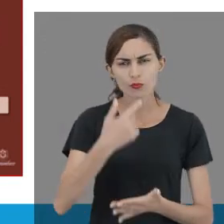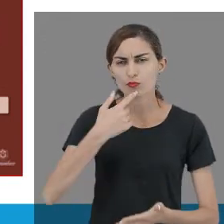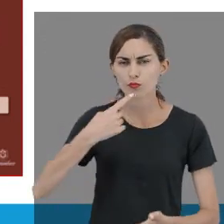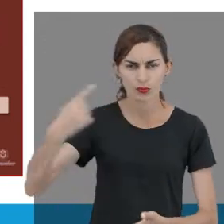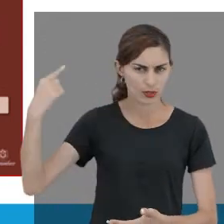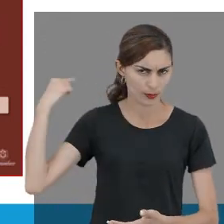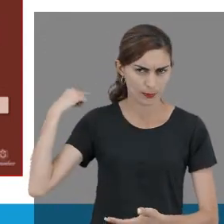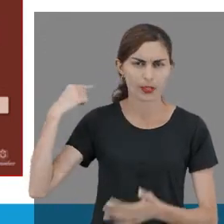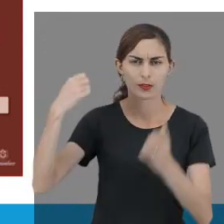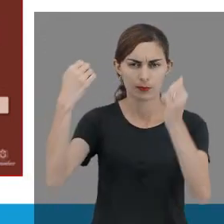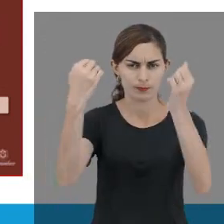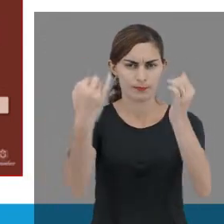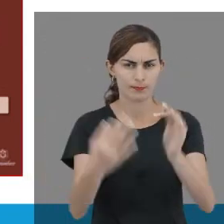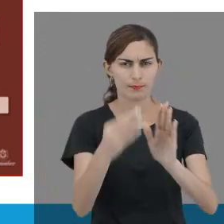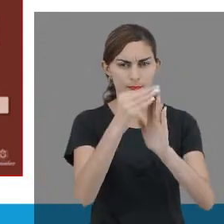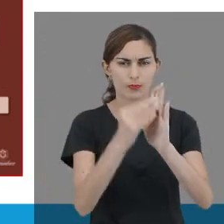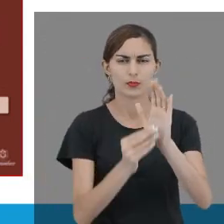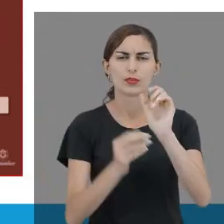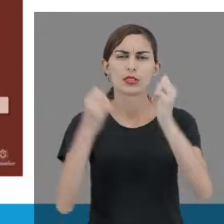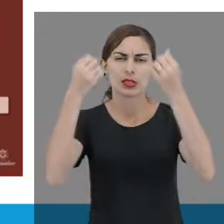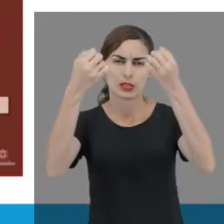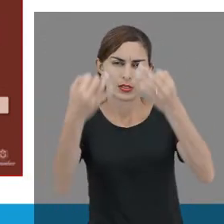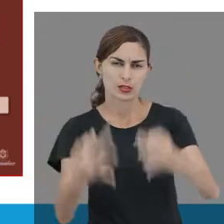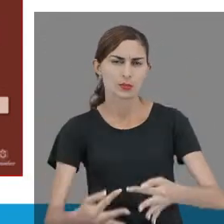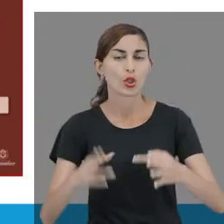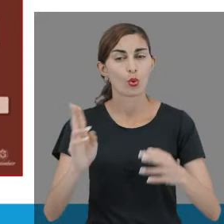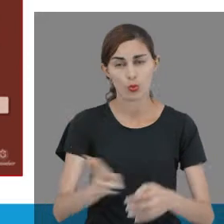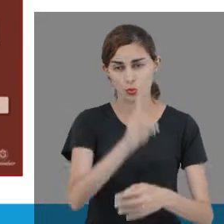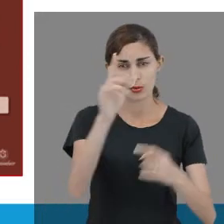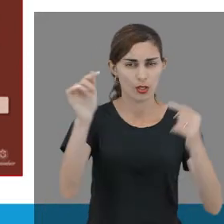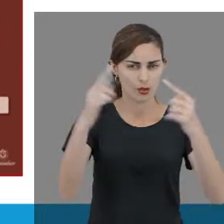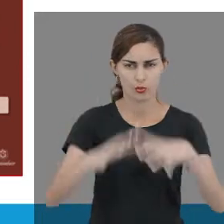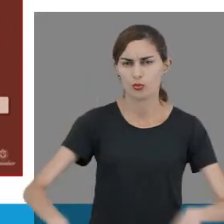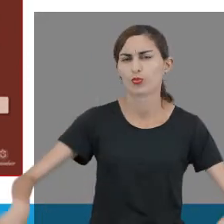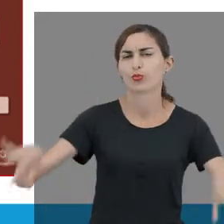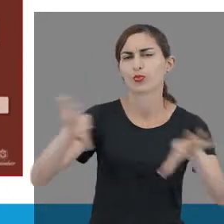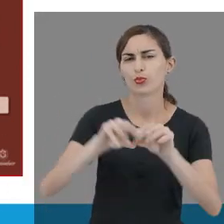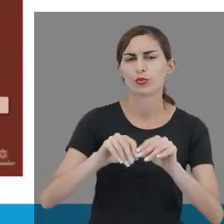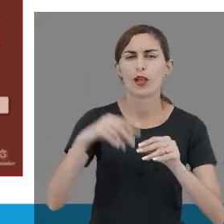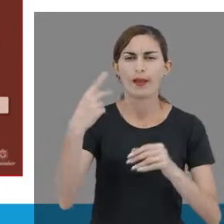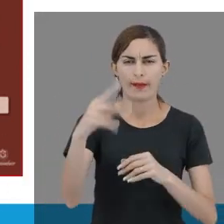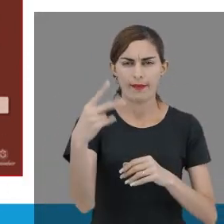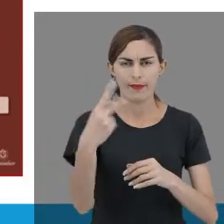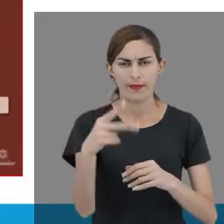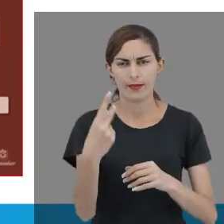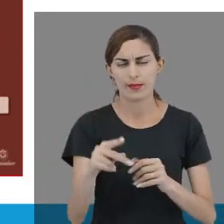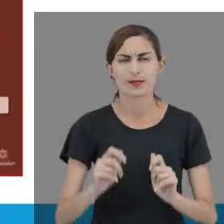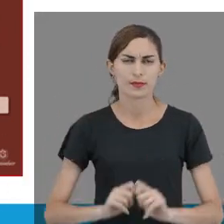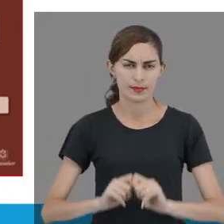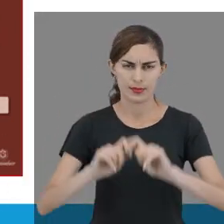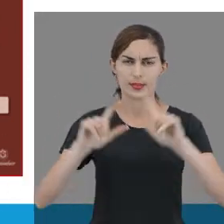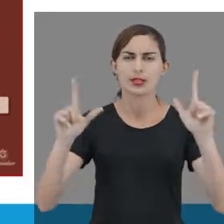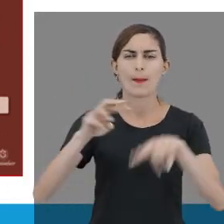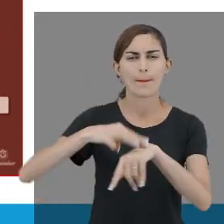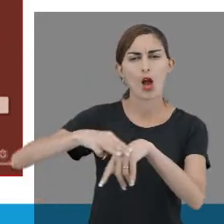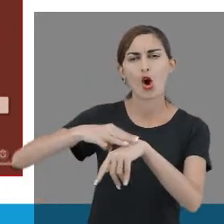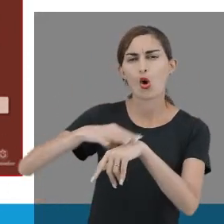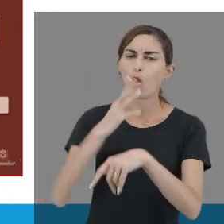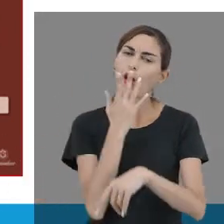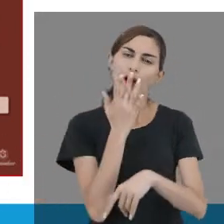recente, que a gente destaca porque deve ser hoje a diretriz utilizada por todos nós, é esse que está nesse slide aí, esse do canto